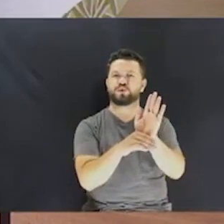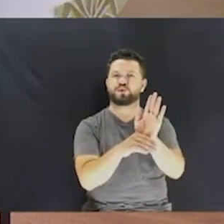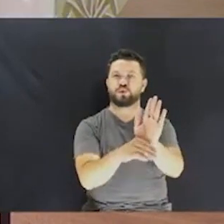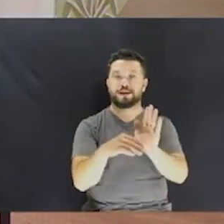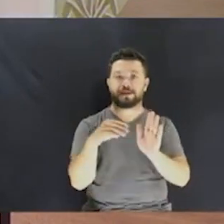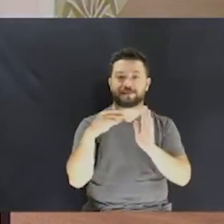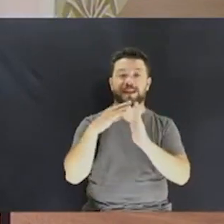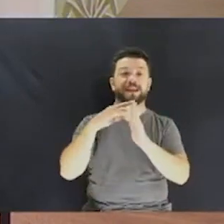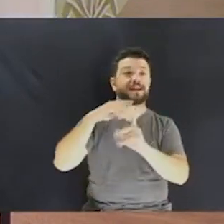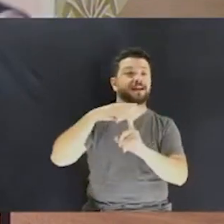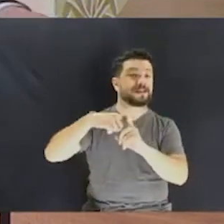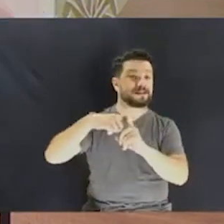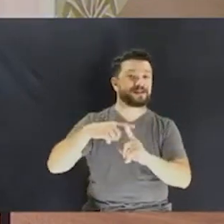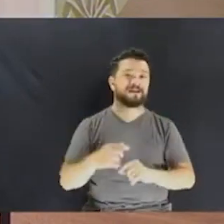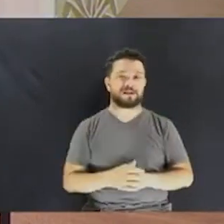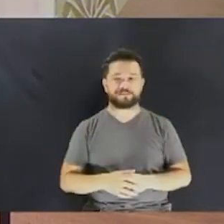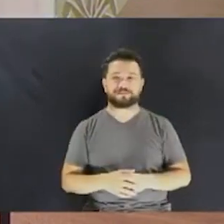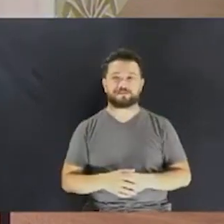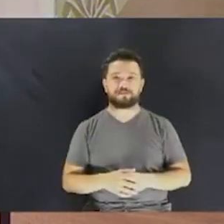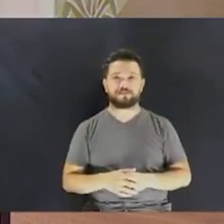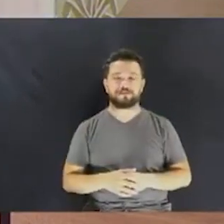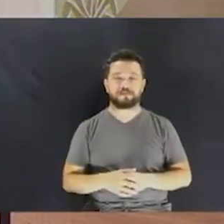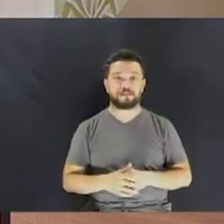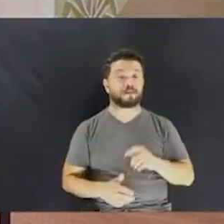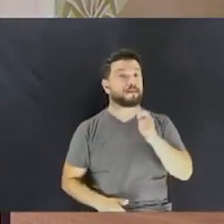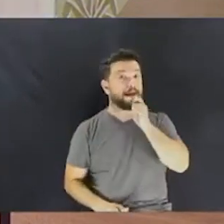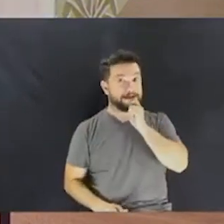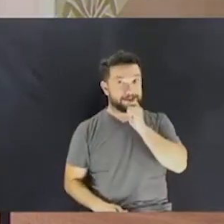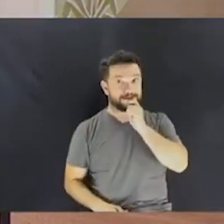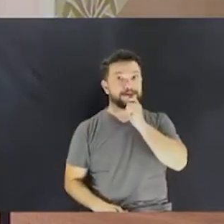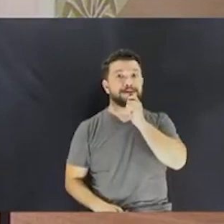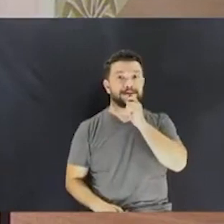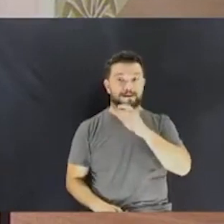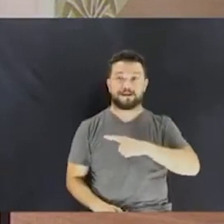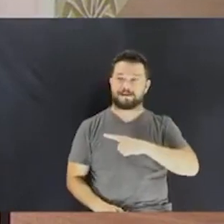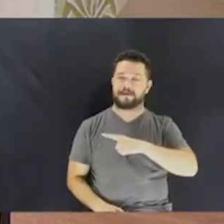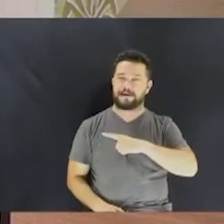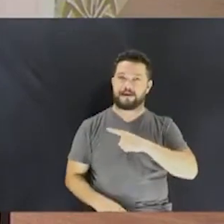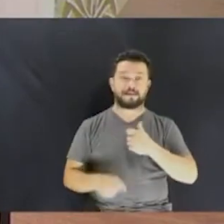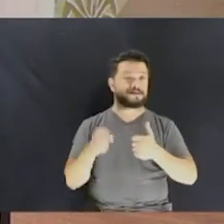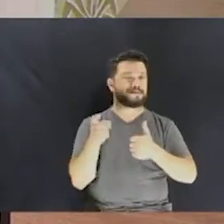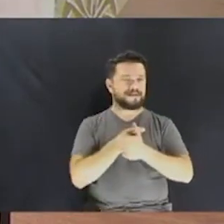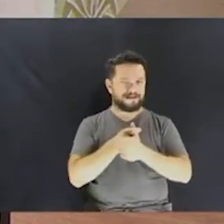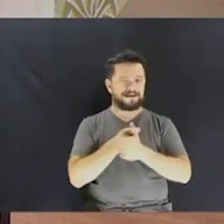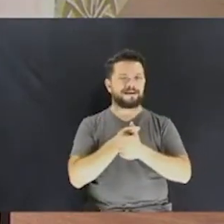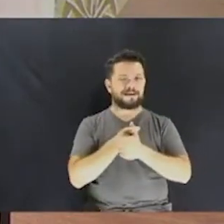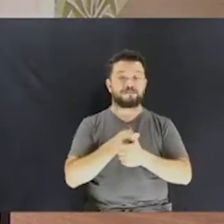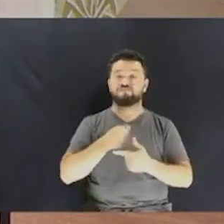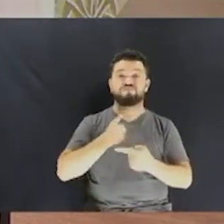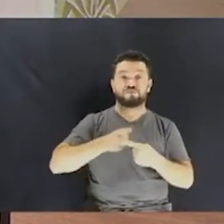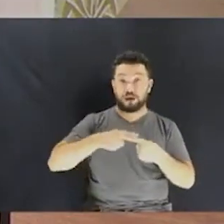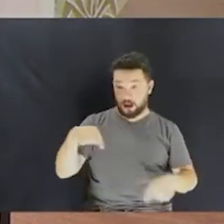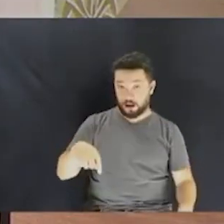temos uma dívida senhor presidente para com o Santo Padre o Papa João Paulo I foi aprovado nesta casa um